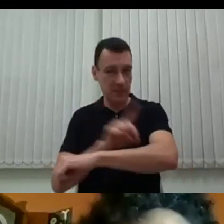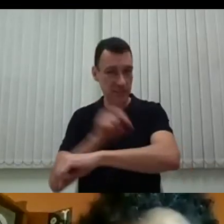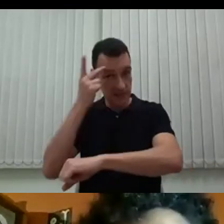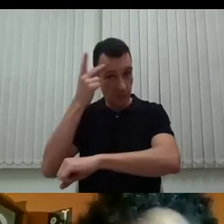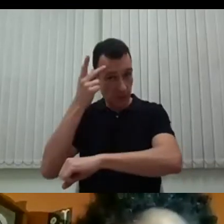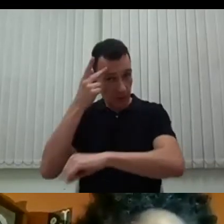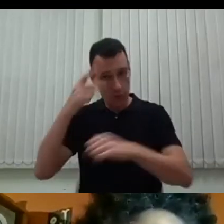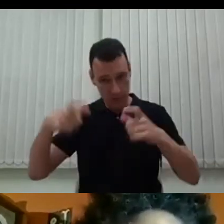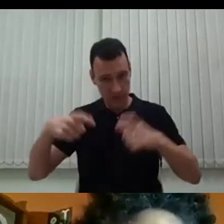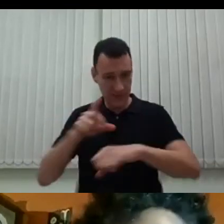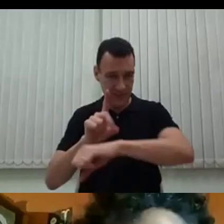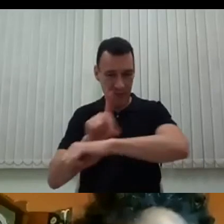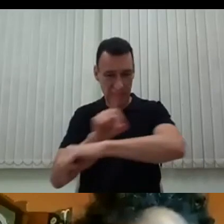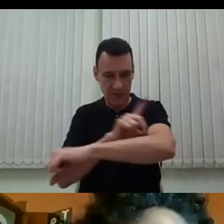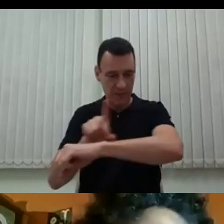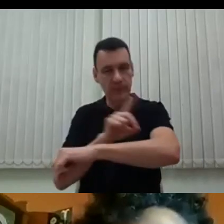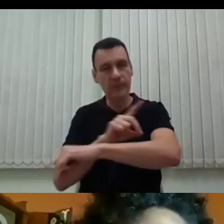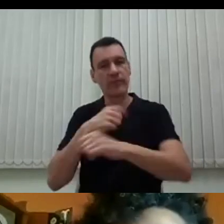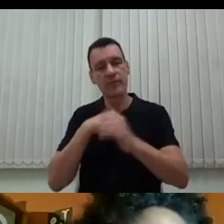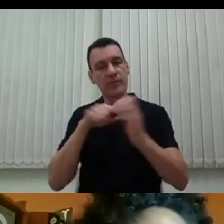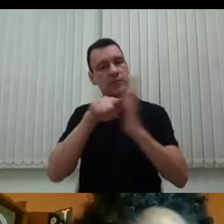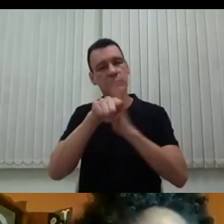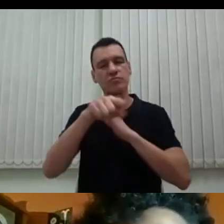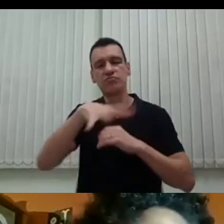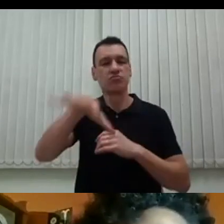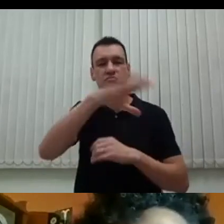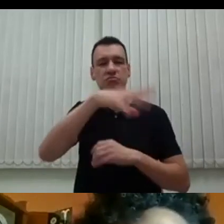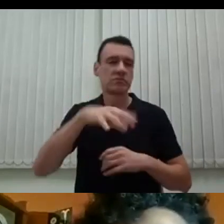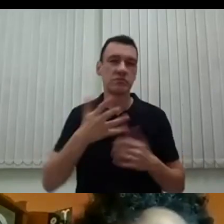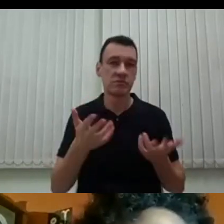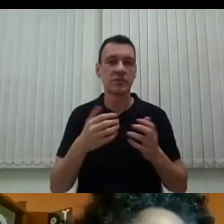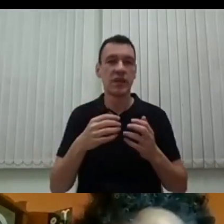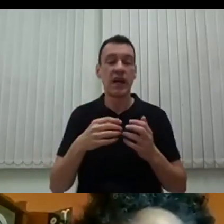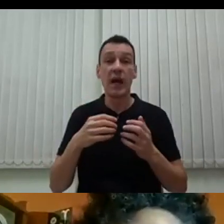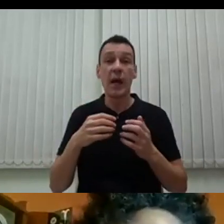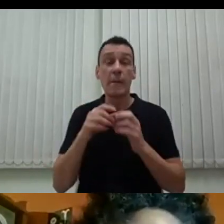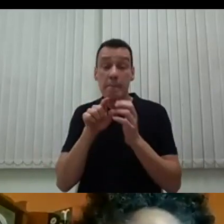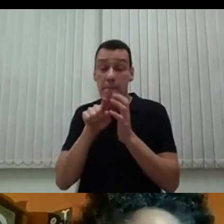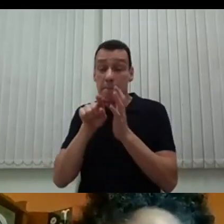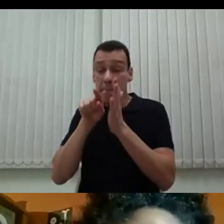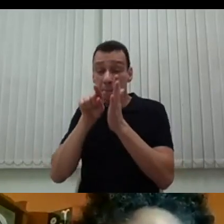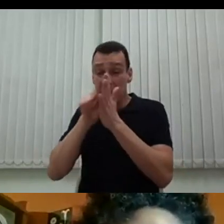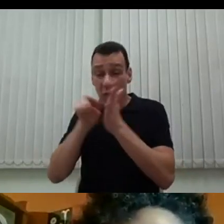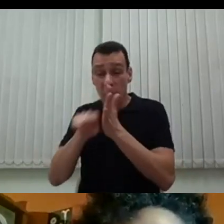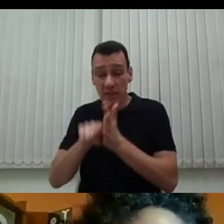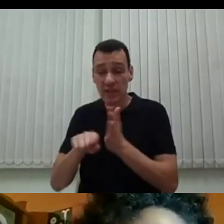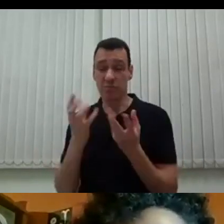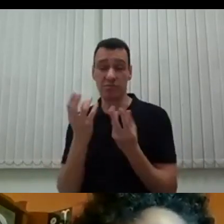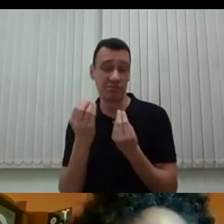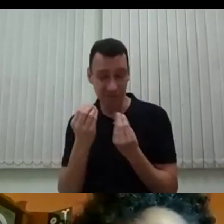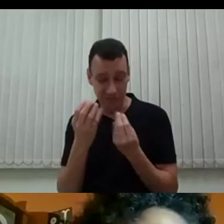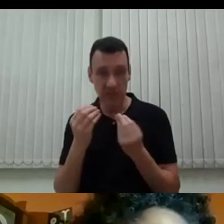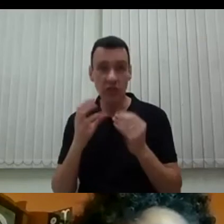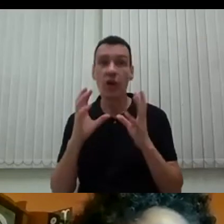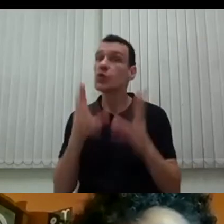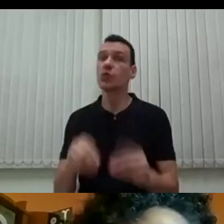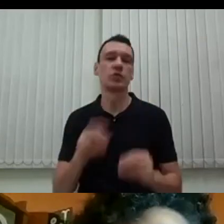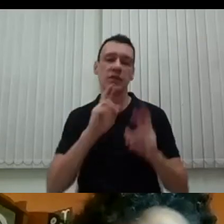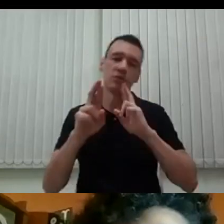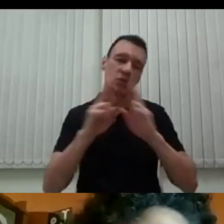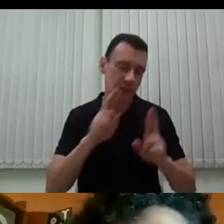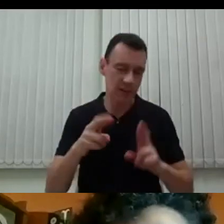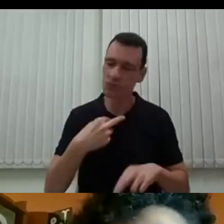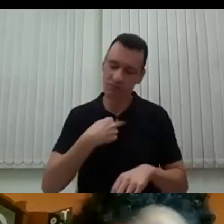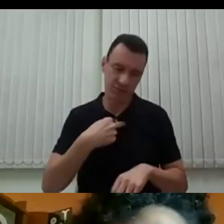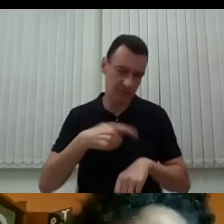uma pergunta para todas. Eu acho que talvez não dê tempo de ler todas as perguntas, pessoal, mas vamos fazer o possível para atender a